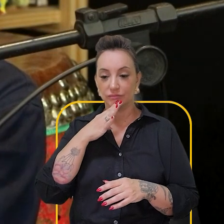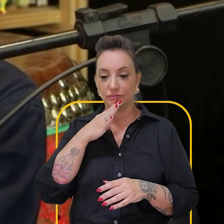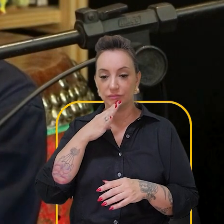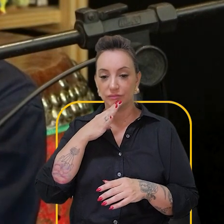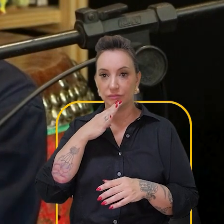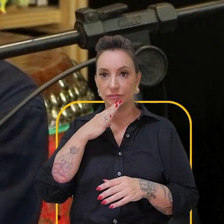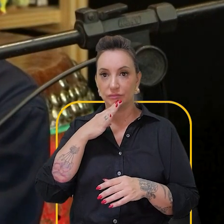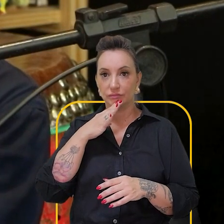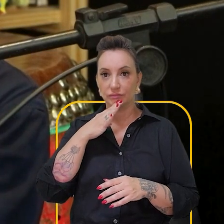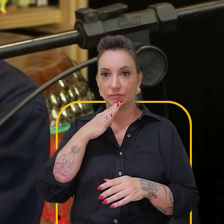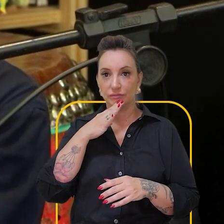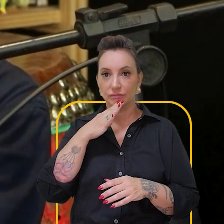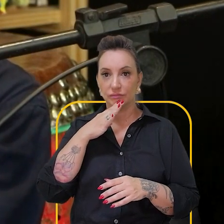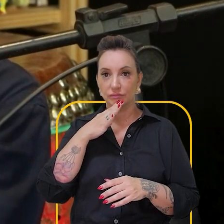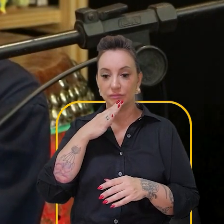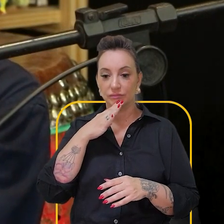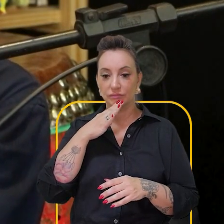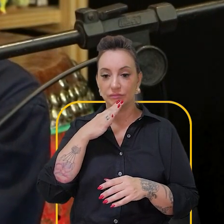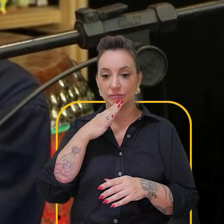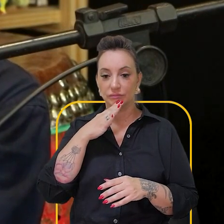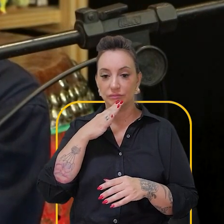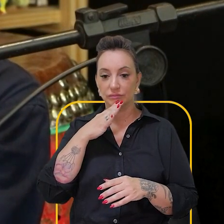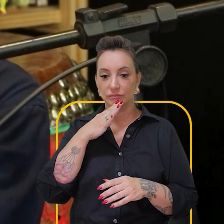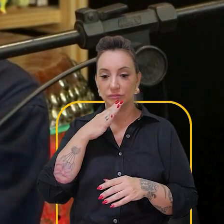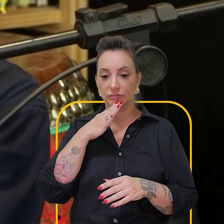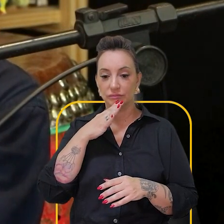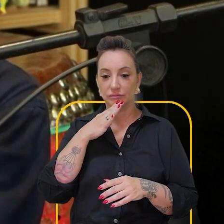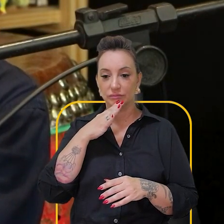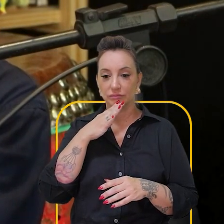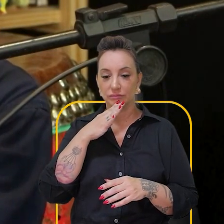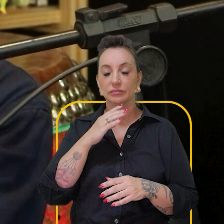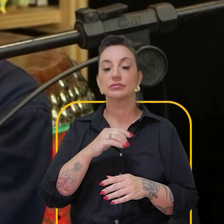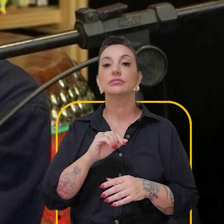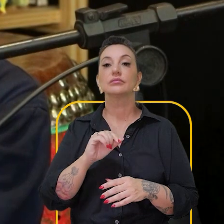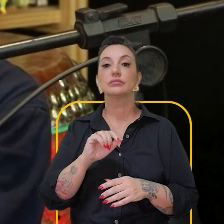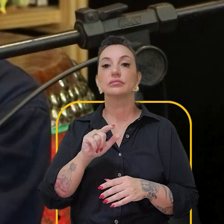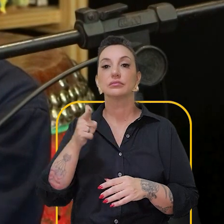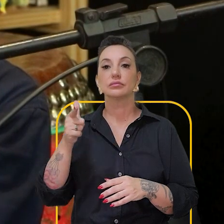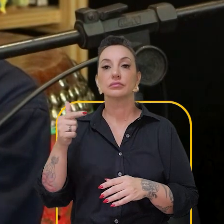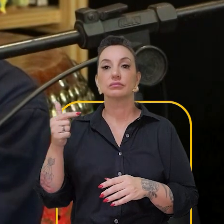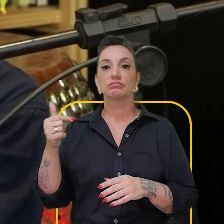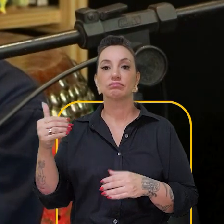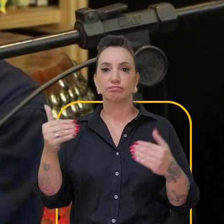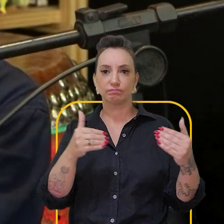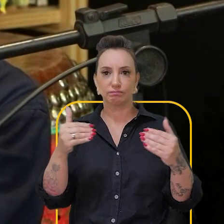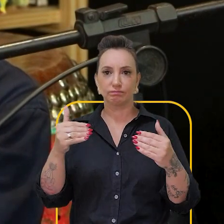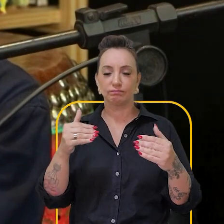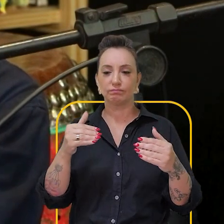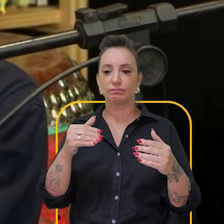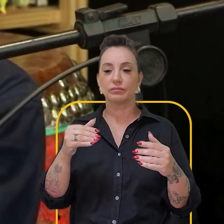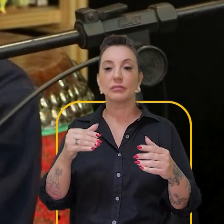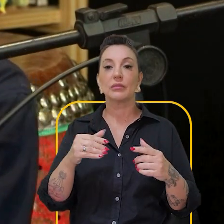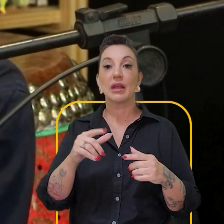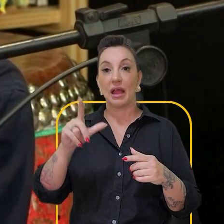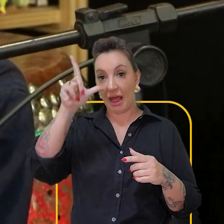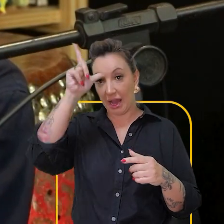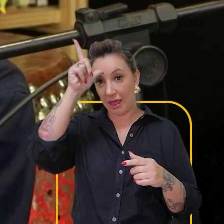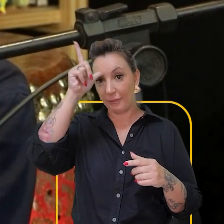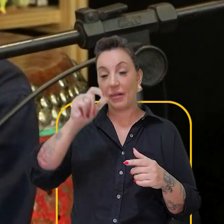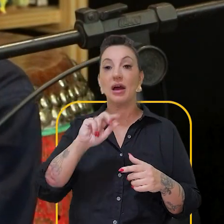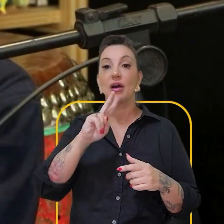do GR mestre le Leon isso através dos Mestres alemães